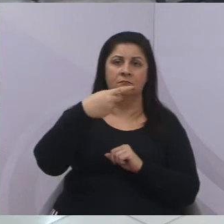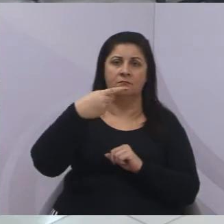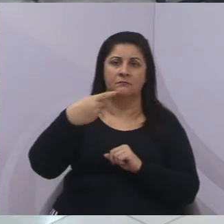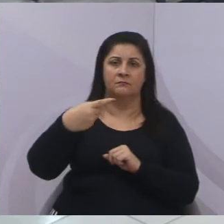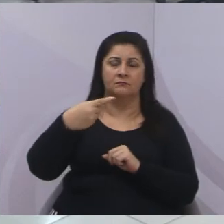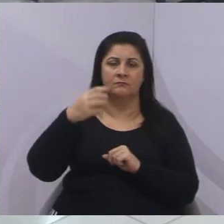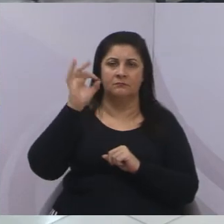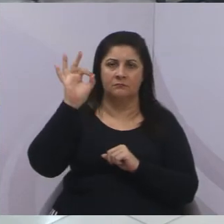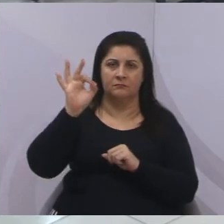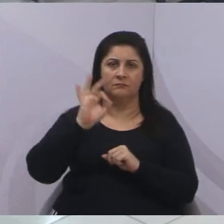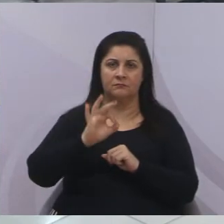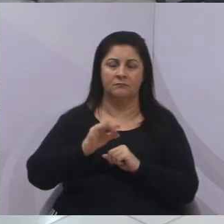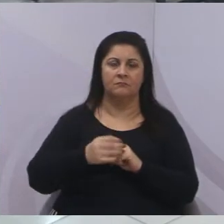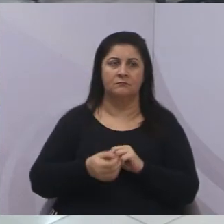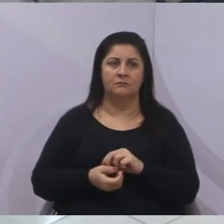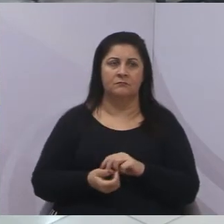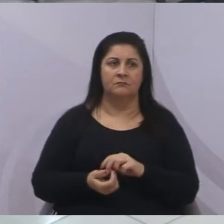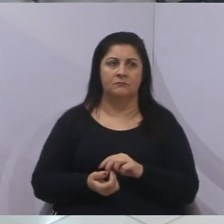21,47%